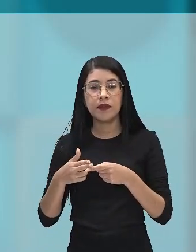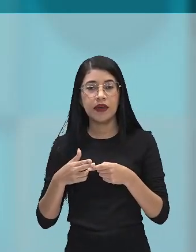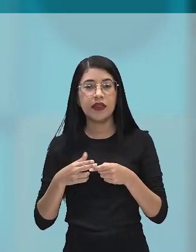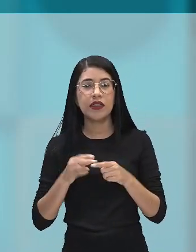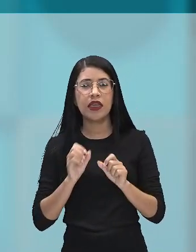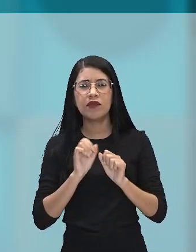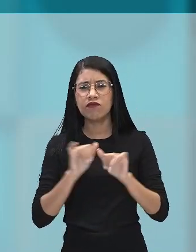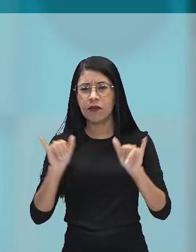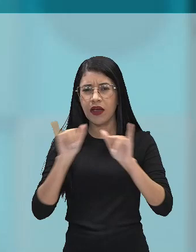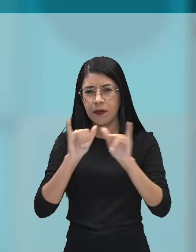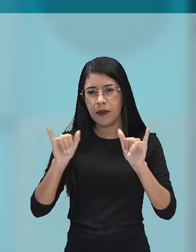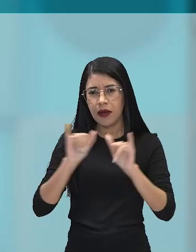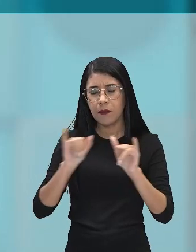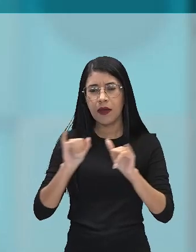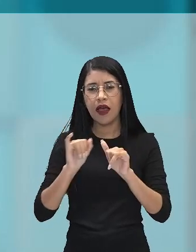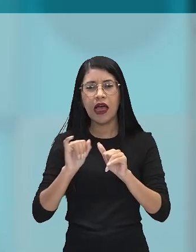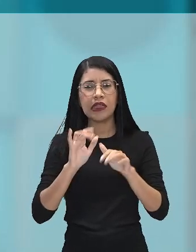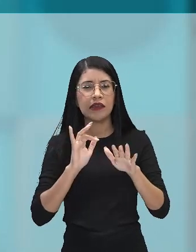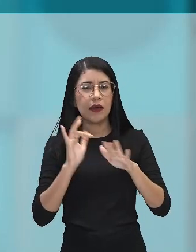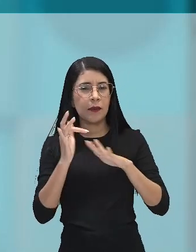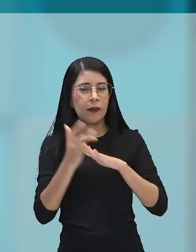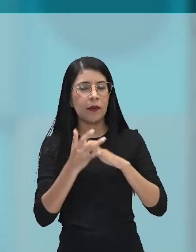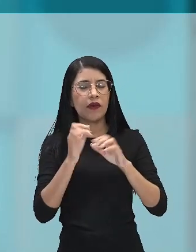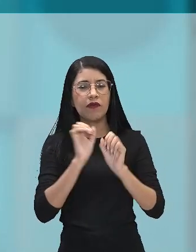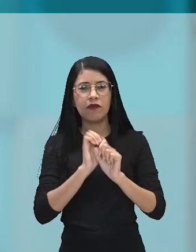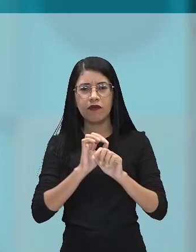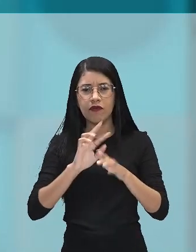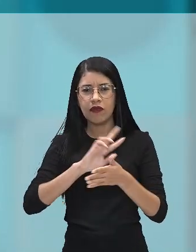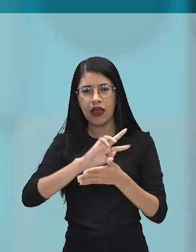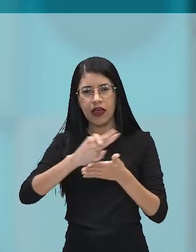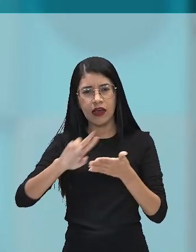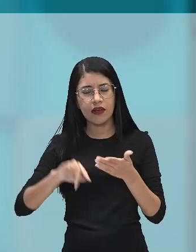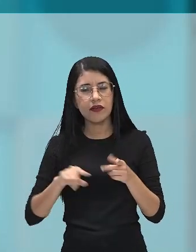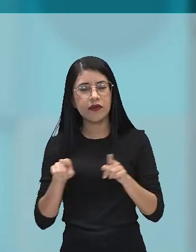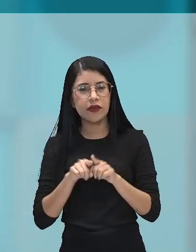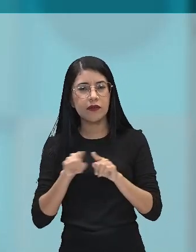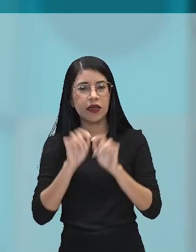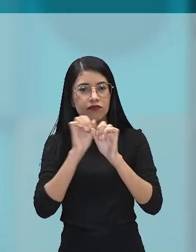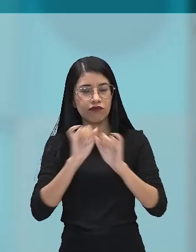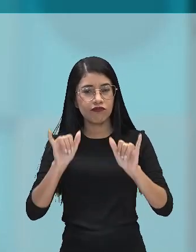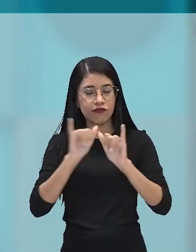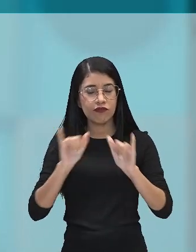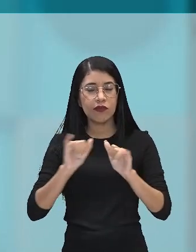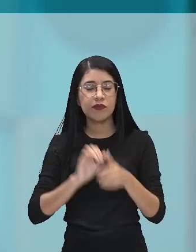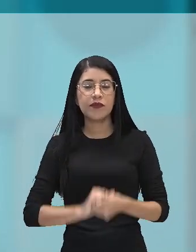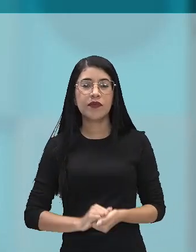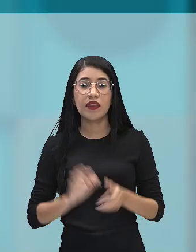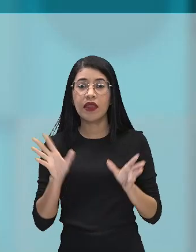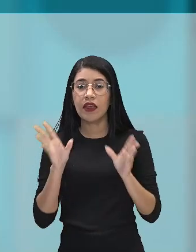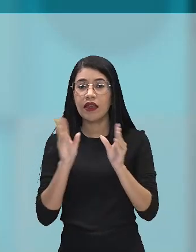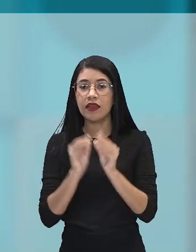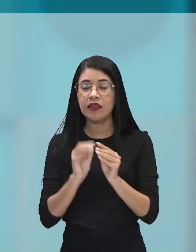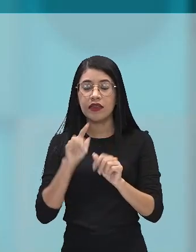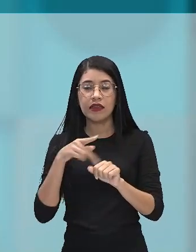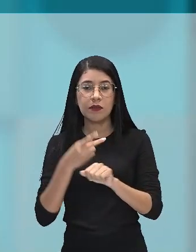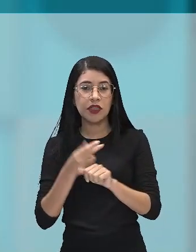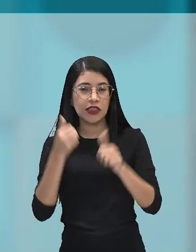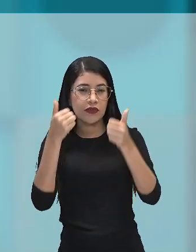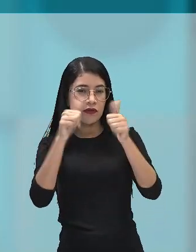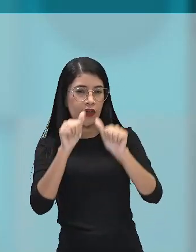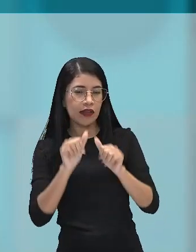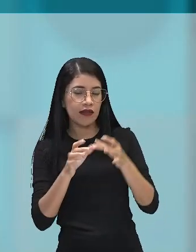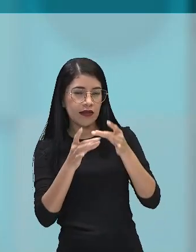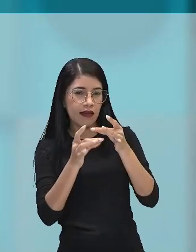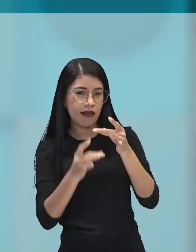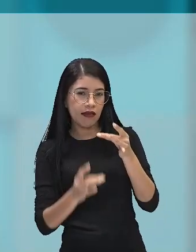é divulgada em meio virtual, em streams. Então leiam comigo esta resenha e daqui a pouquinho nós vamos analisar